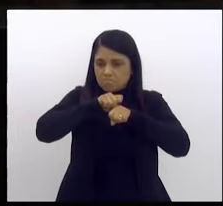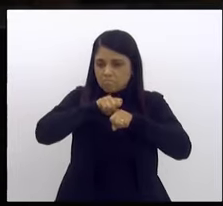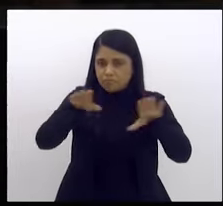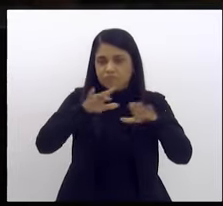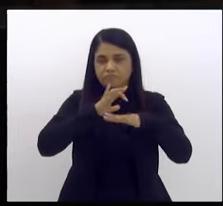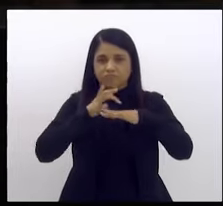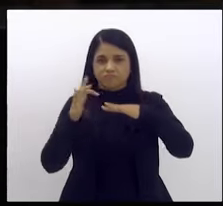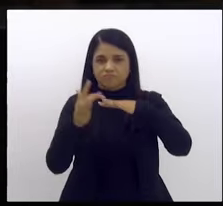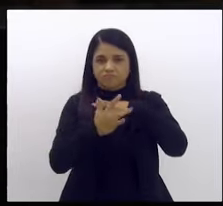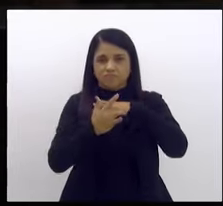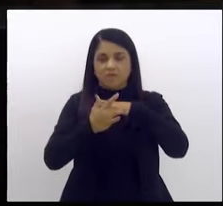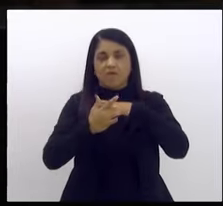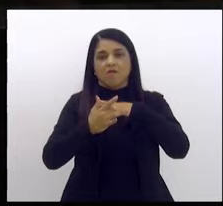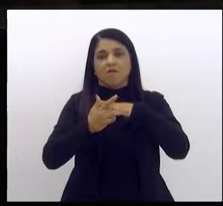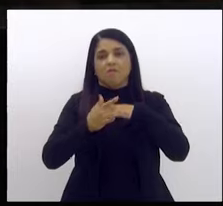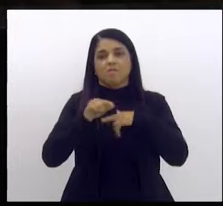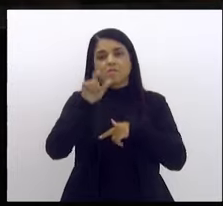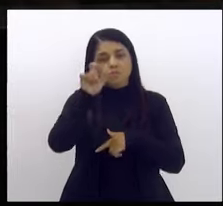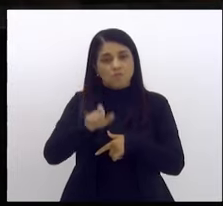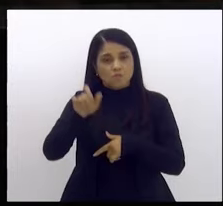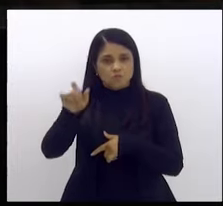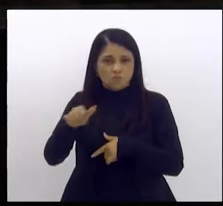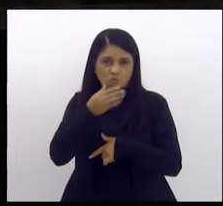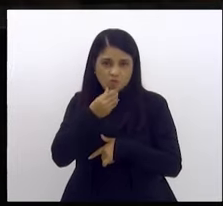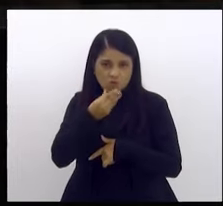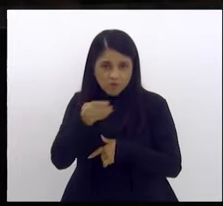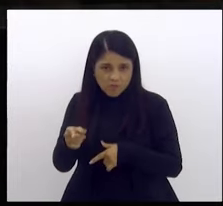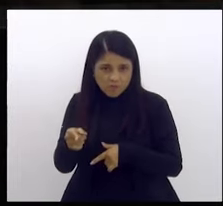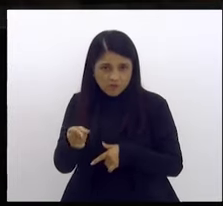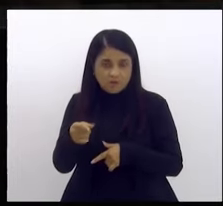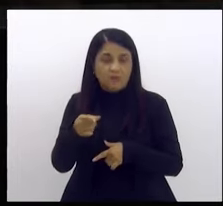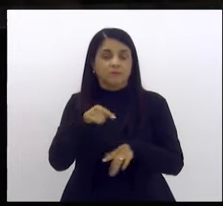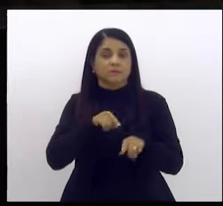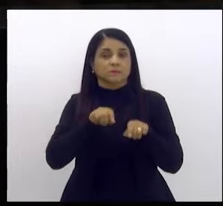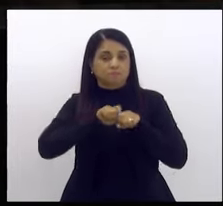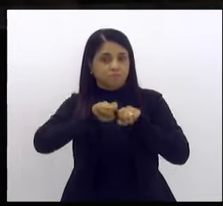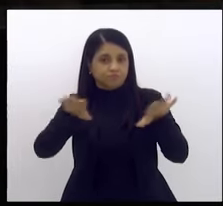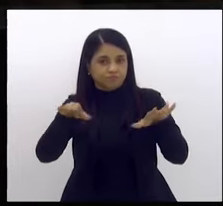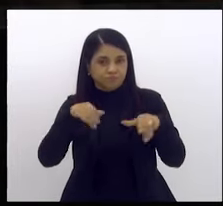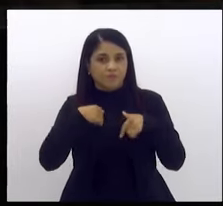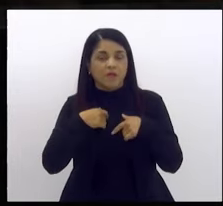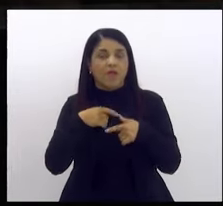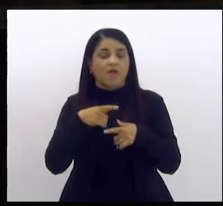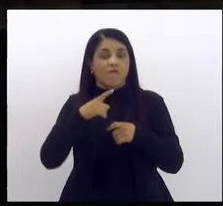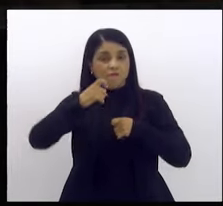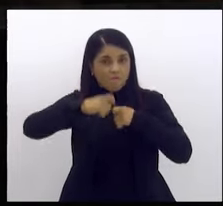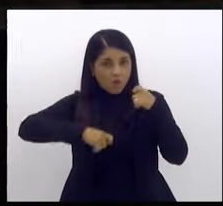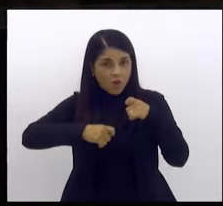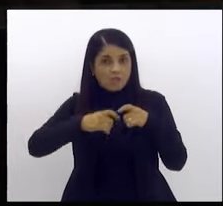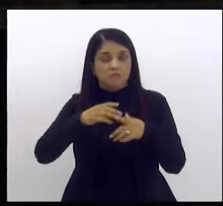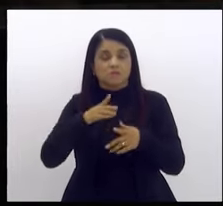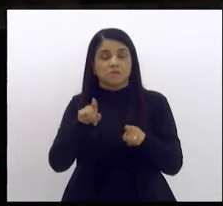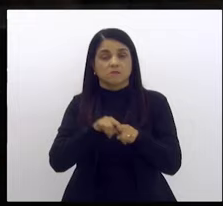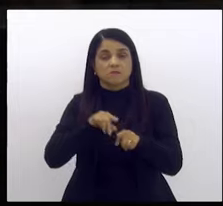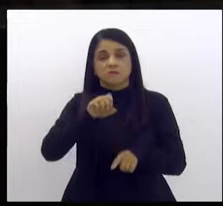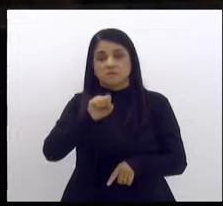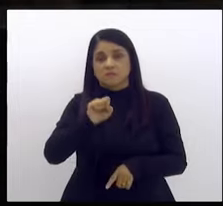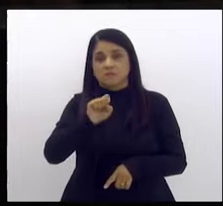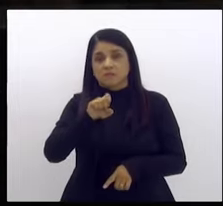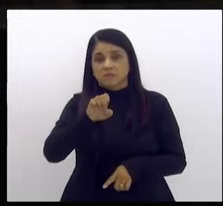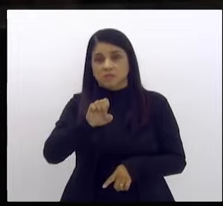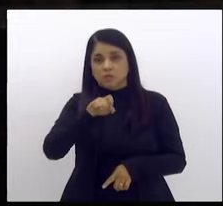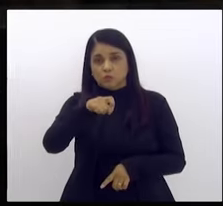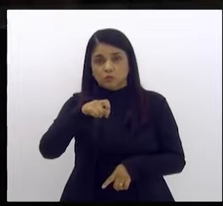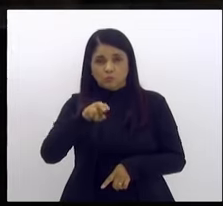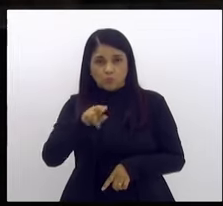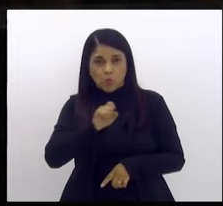sociais pelos seus agressores. Além da violência sexual que sofreu, ela passou também por